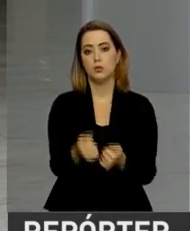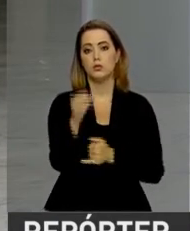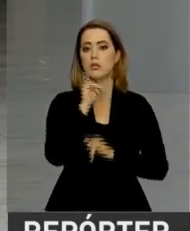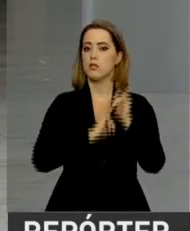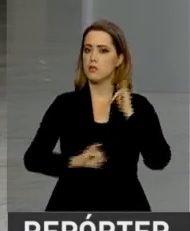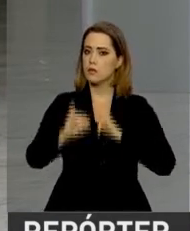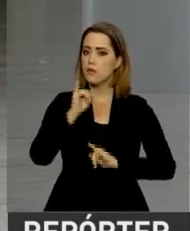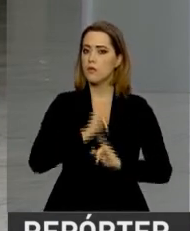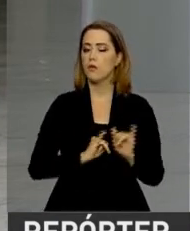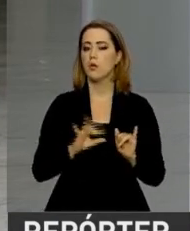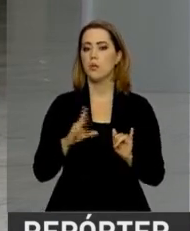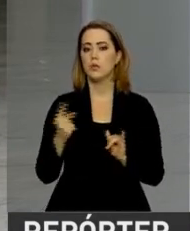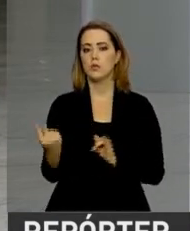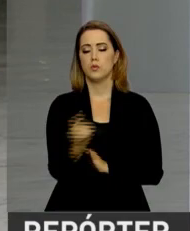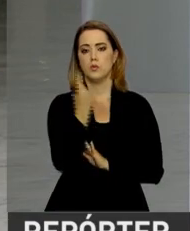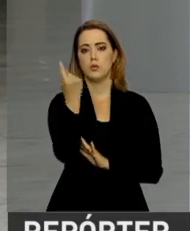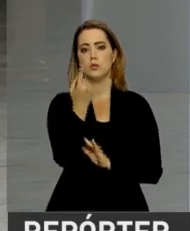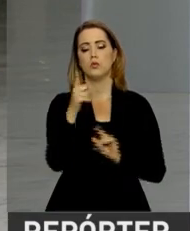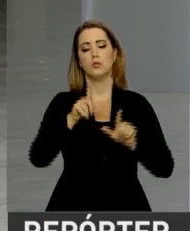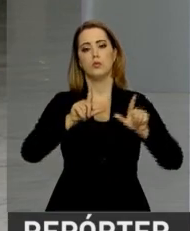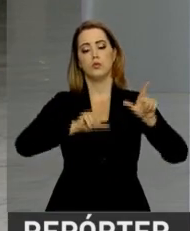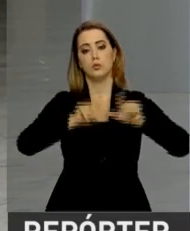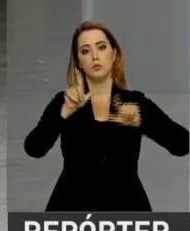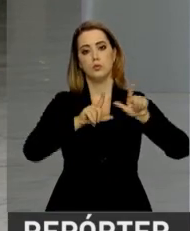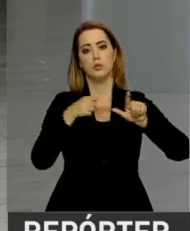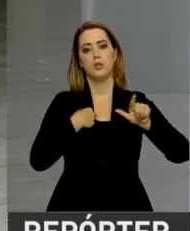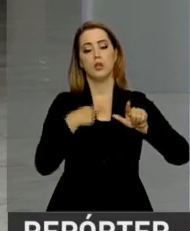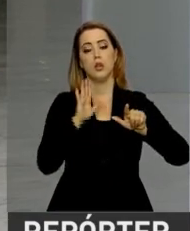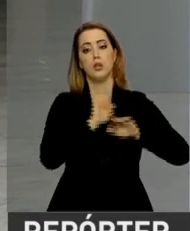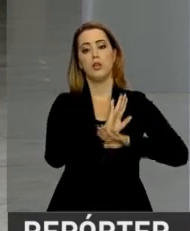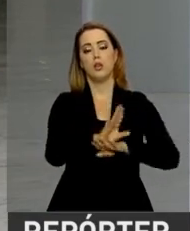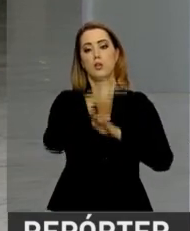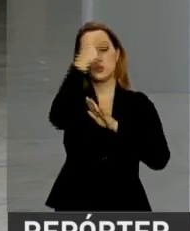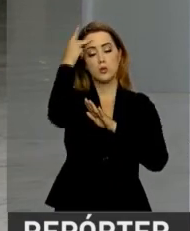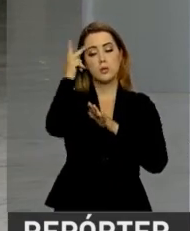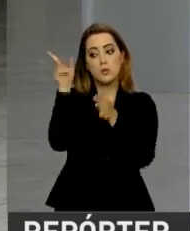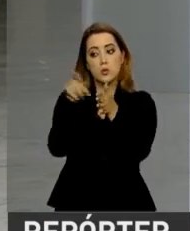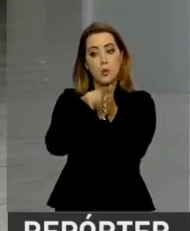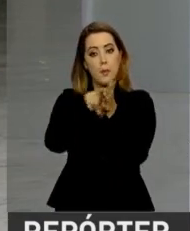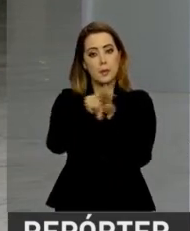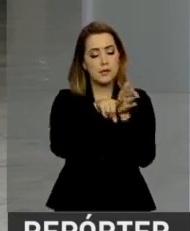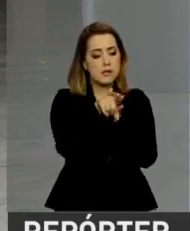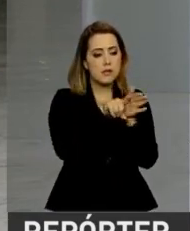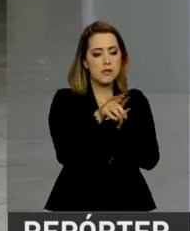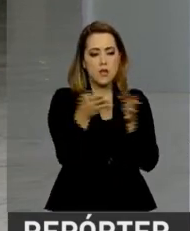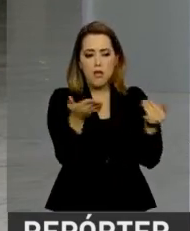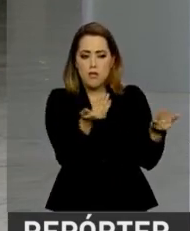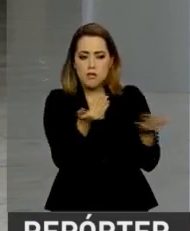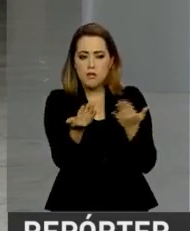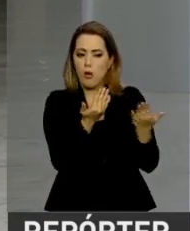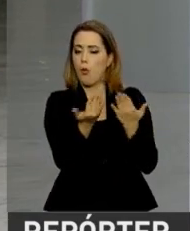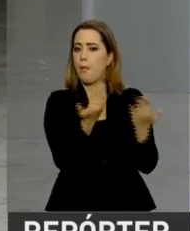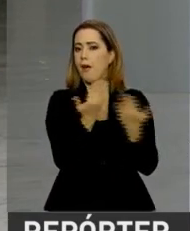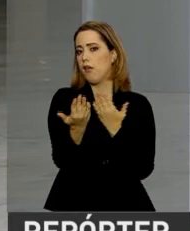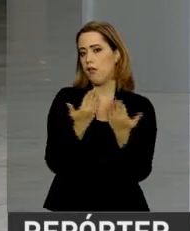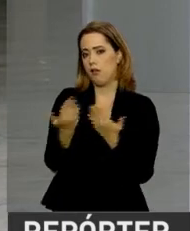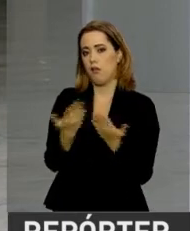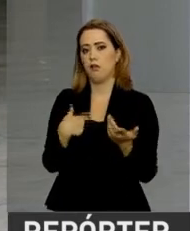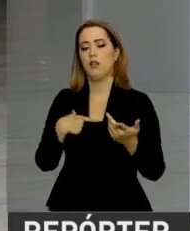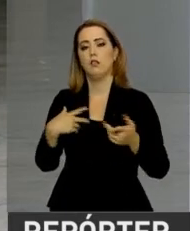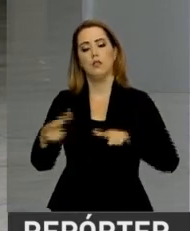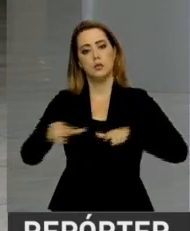na internet que facilita a vida por exemplo de acadêmicos pesquisadores que se debruçam sobre o mercado de trabalho no país